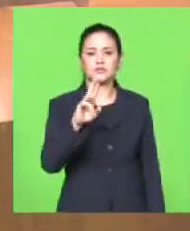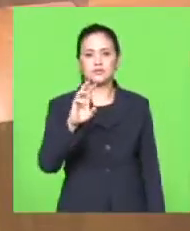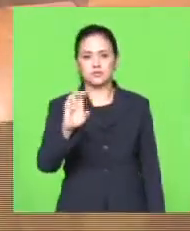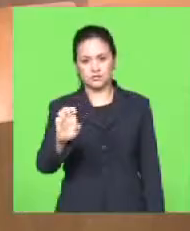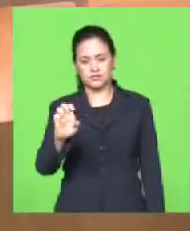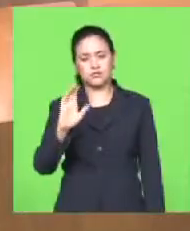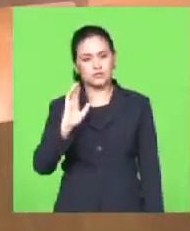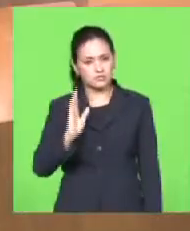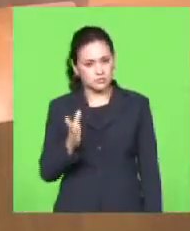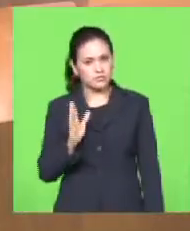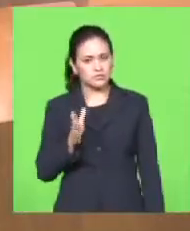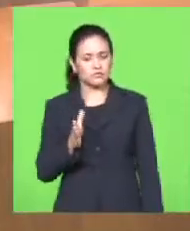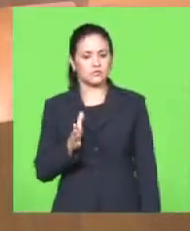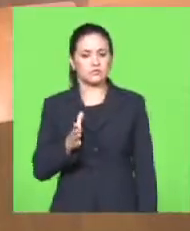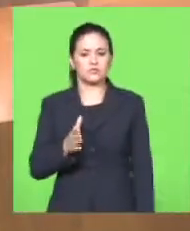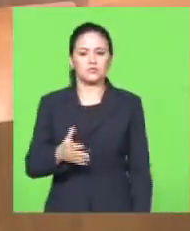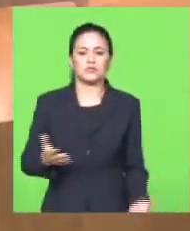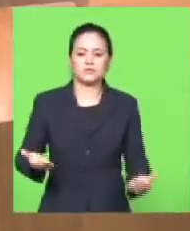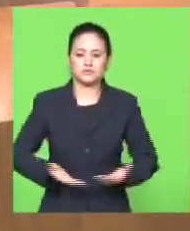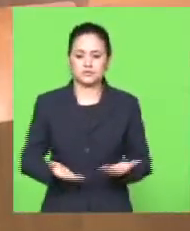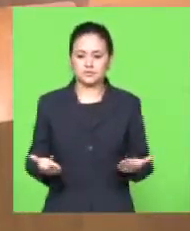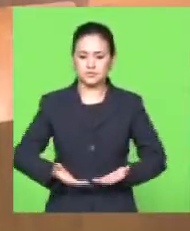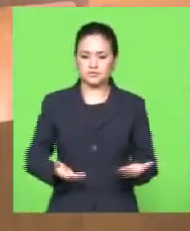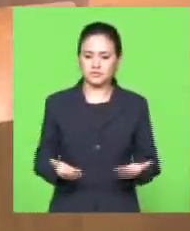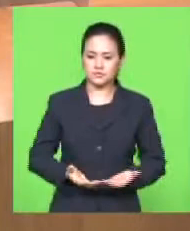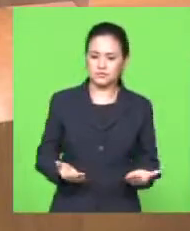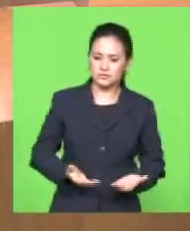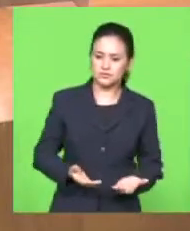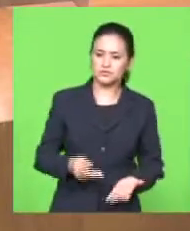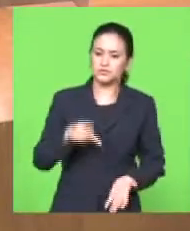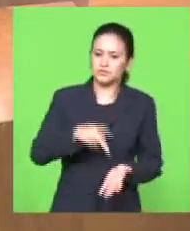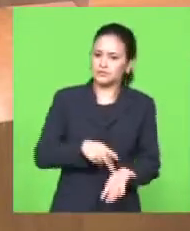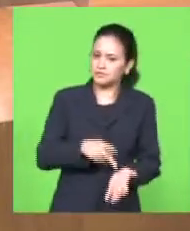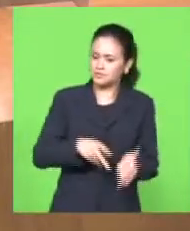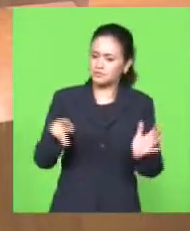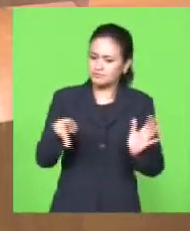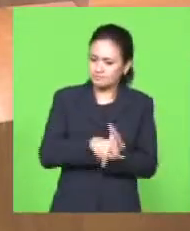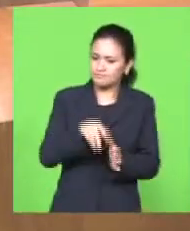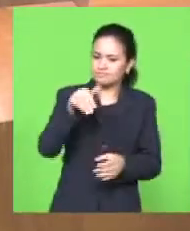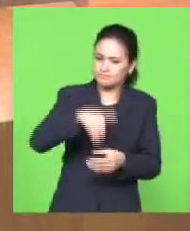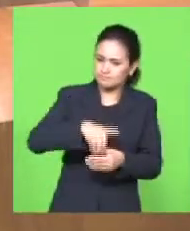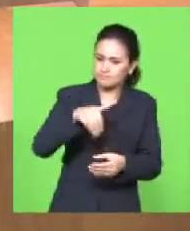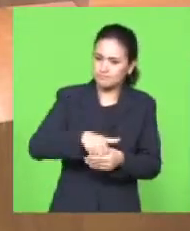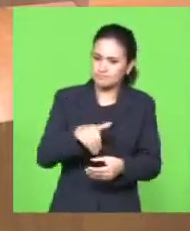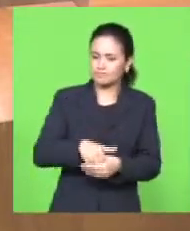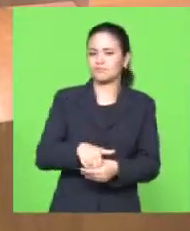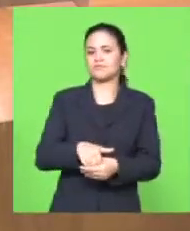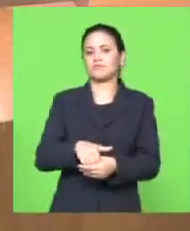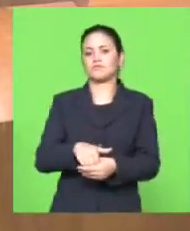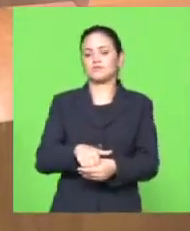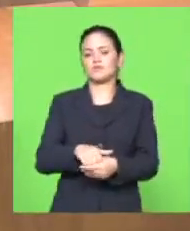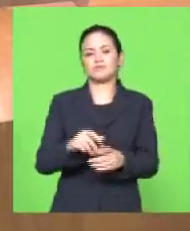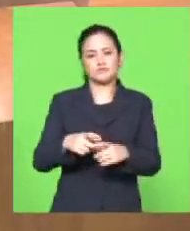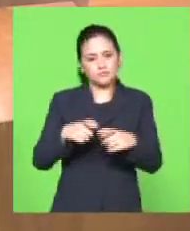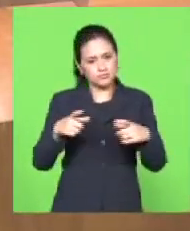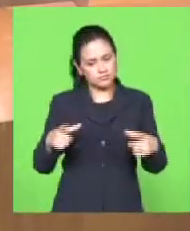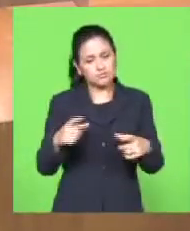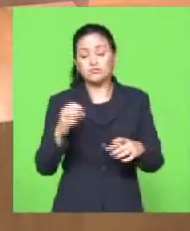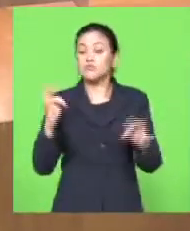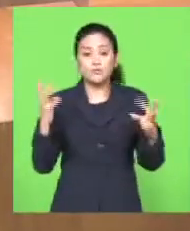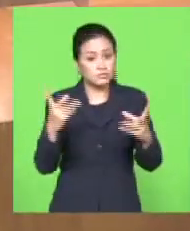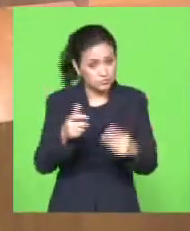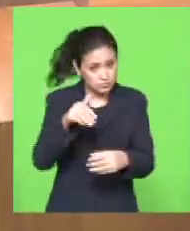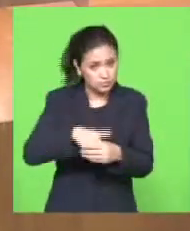TRE, e agora como membro efetivo, eleito pela maioria, por